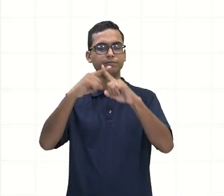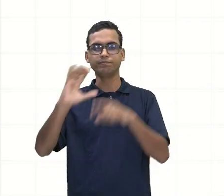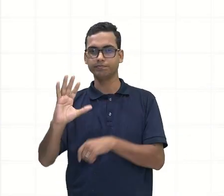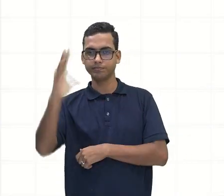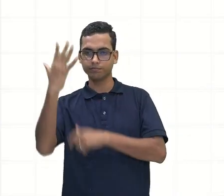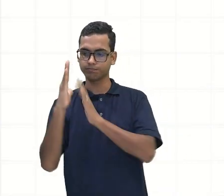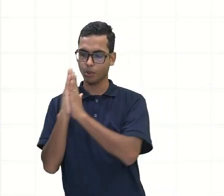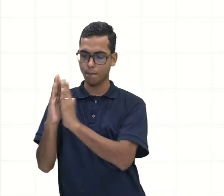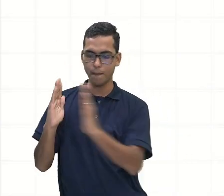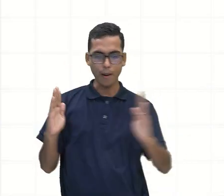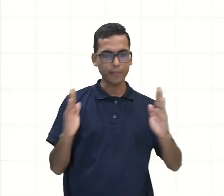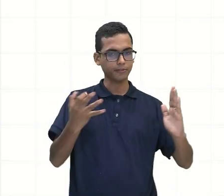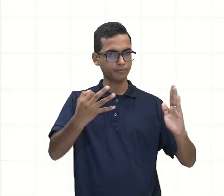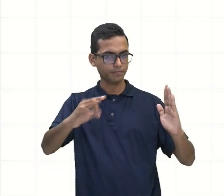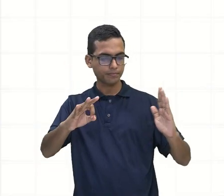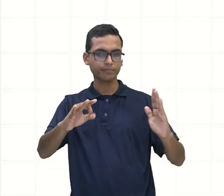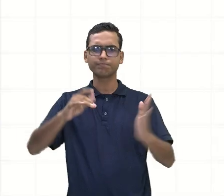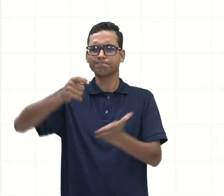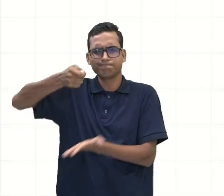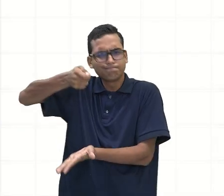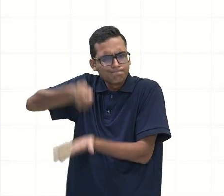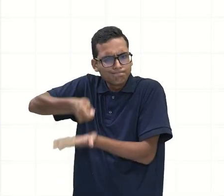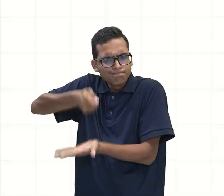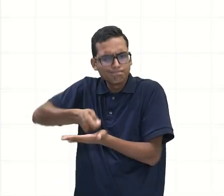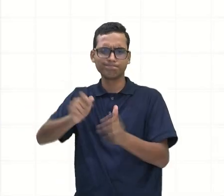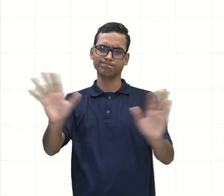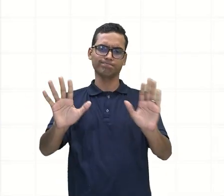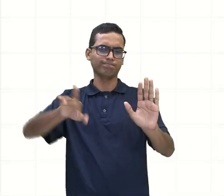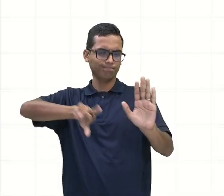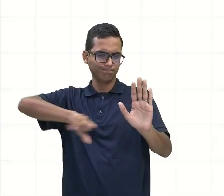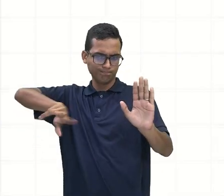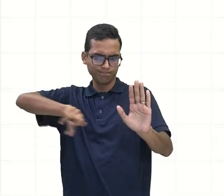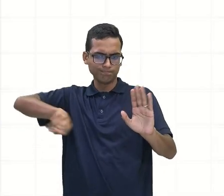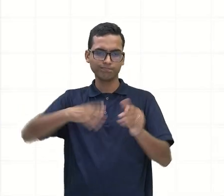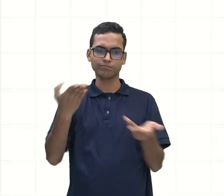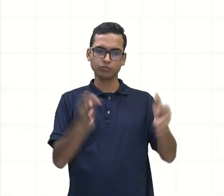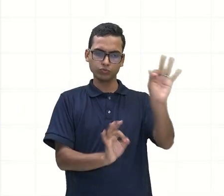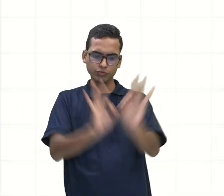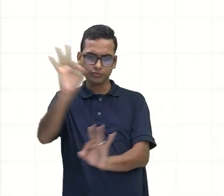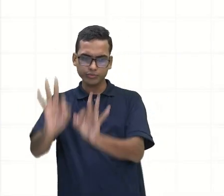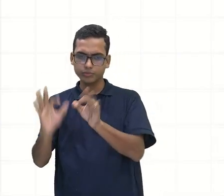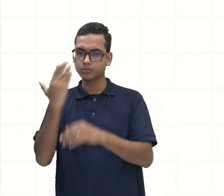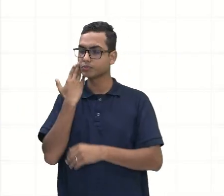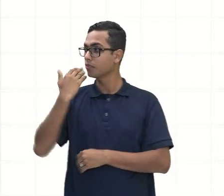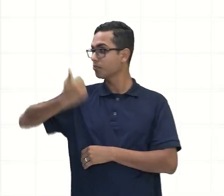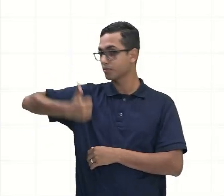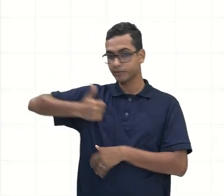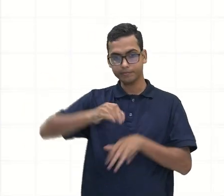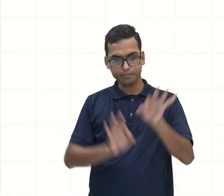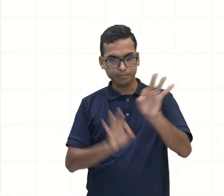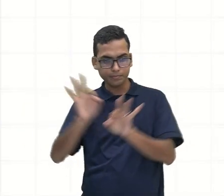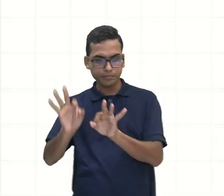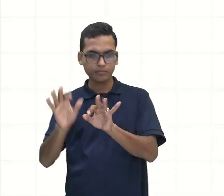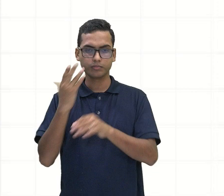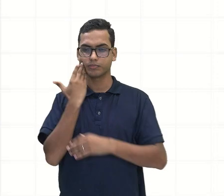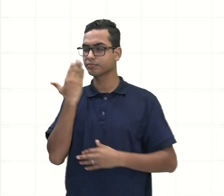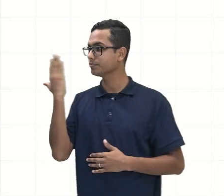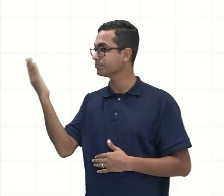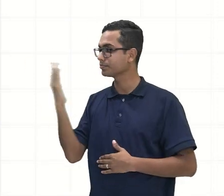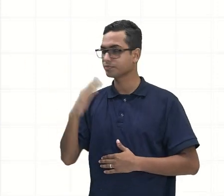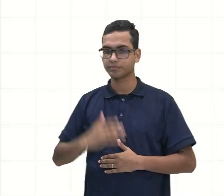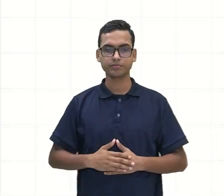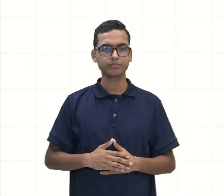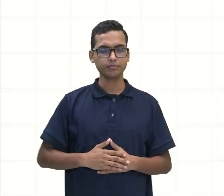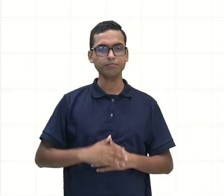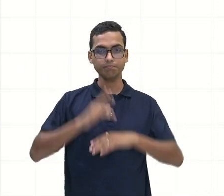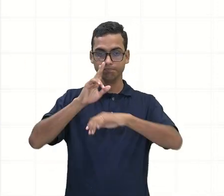acontece. Então, não é obrigatório, mas vamos organizar. Ó. Primeiro, eu vou multiplicar esses dois números, certo?